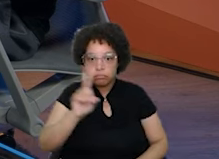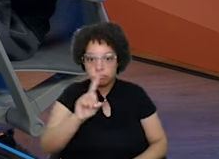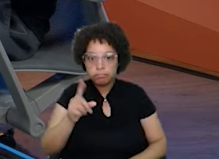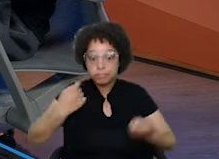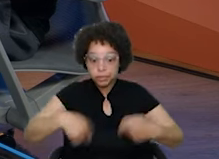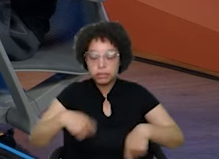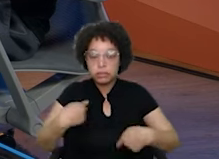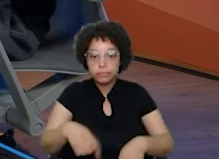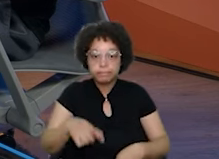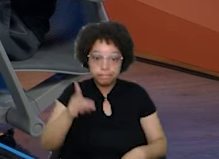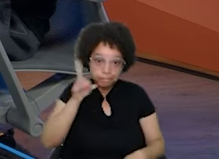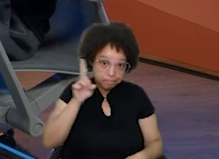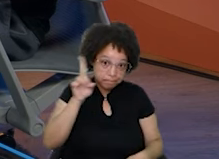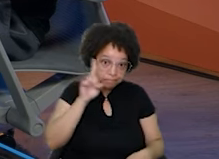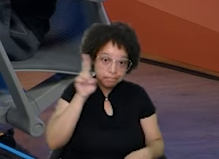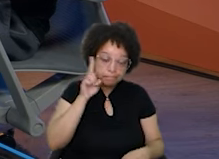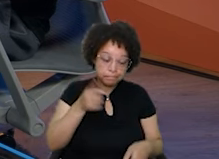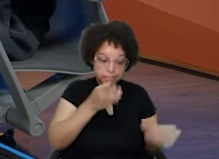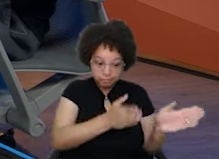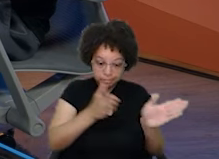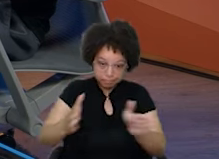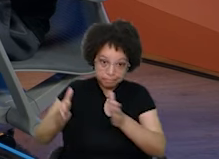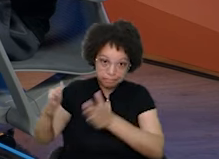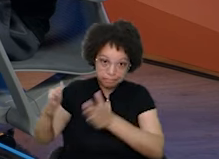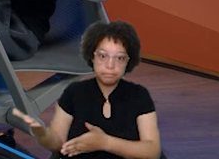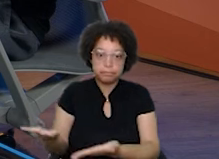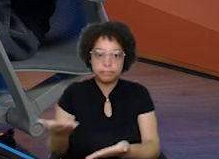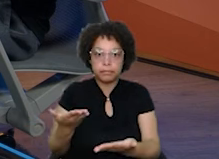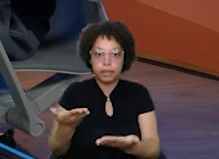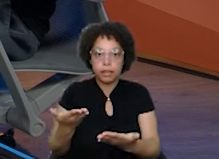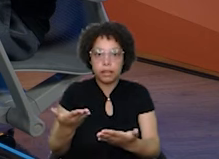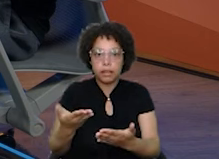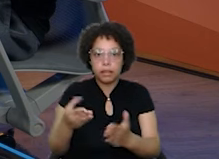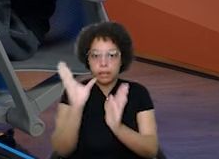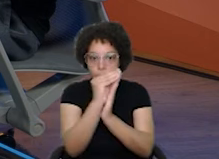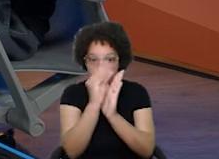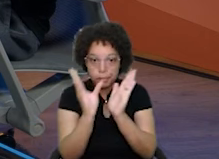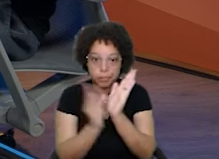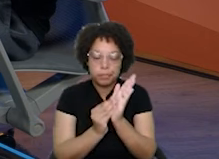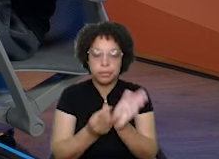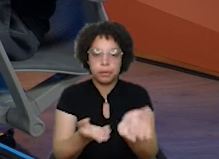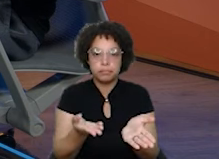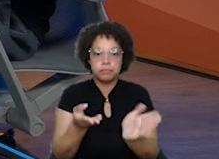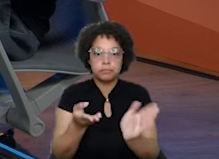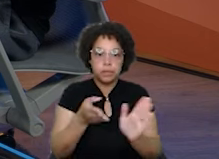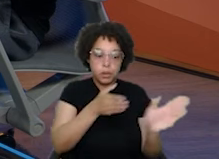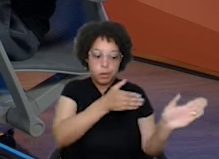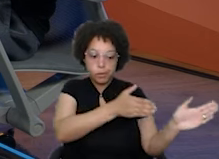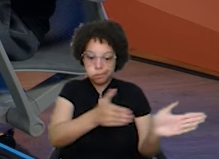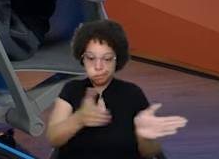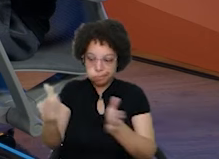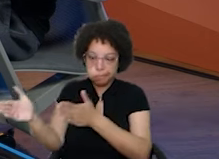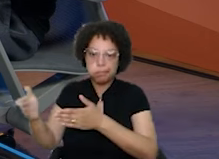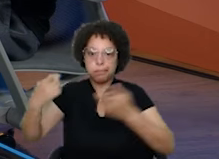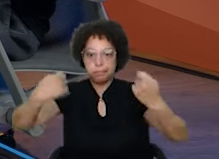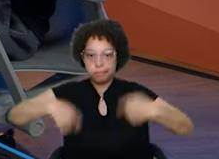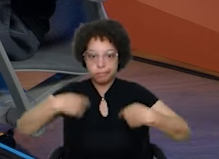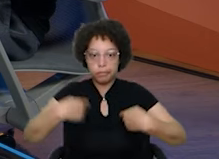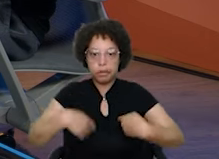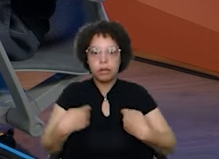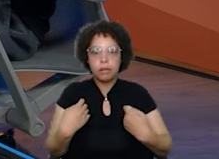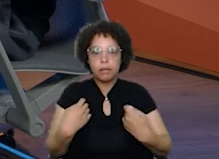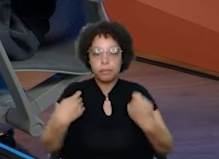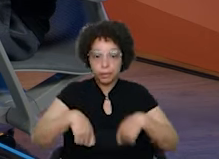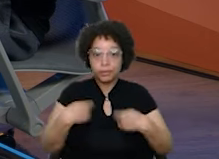toda esse né esses canais eu tenho que ter digamos assim uma frequência né uma Constância tenho que produzir